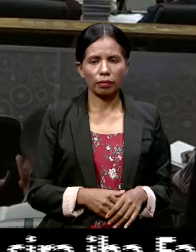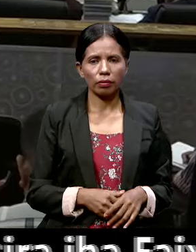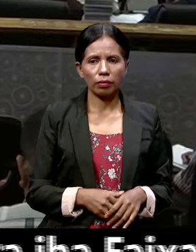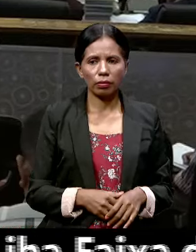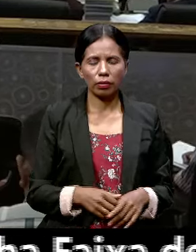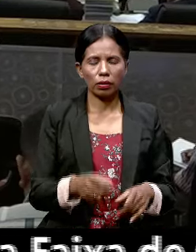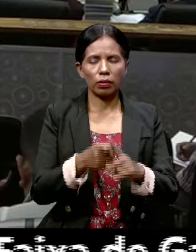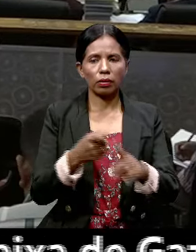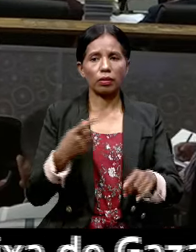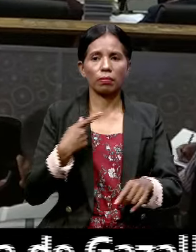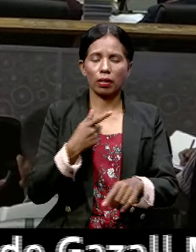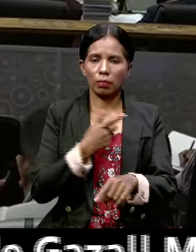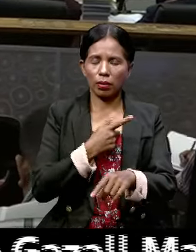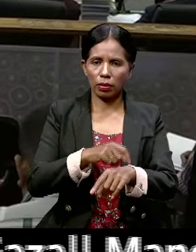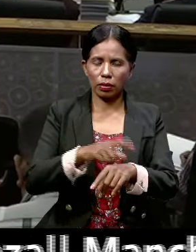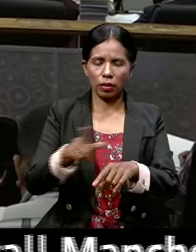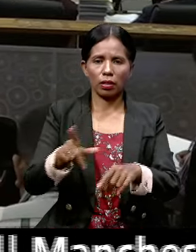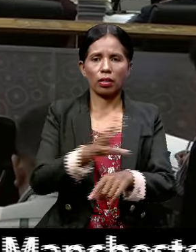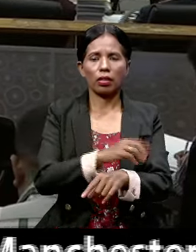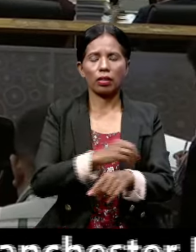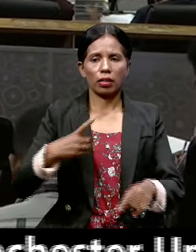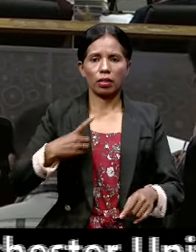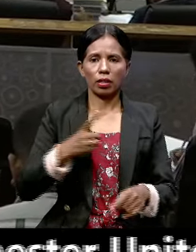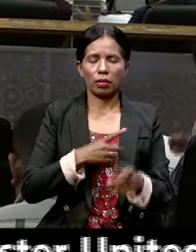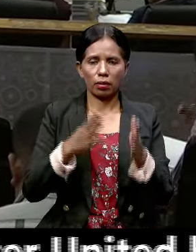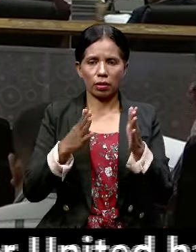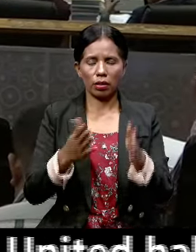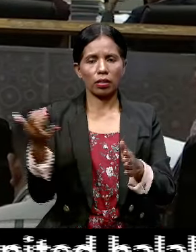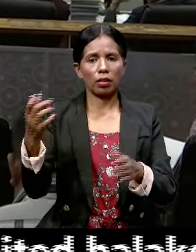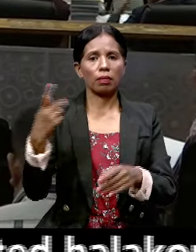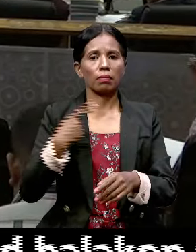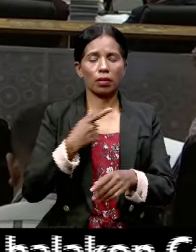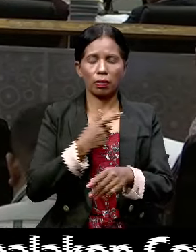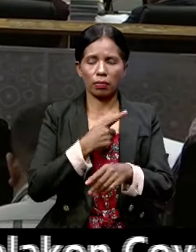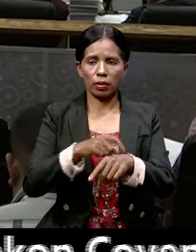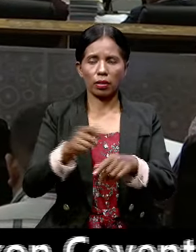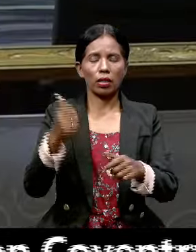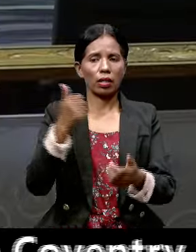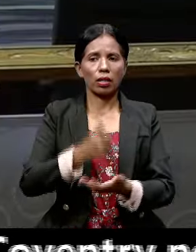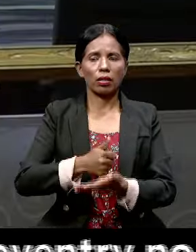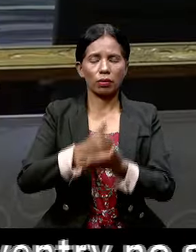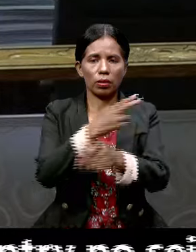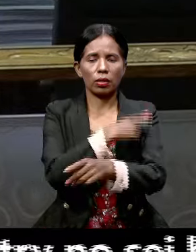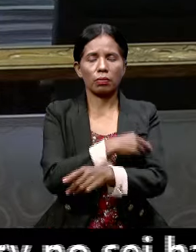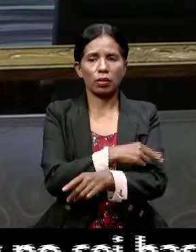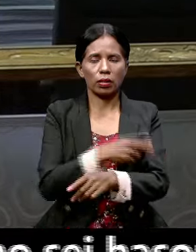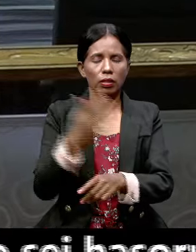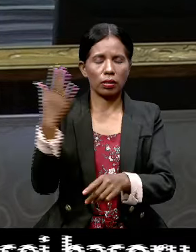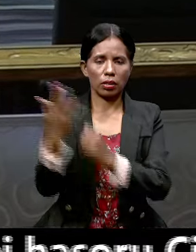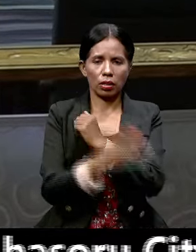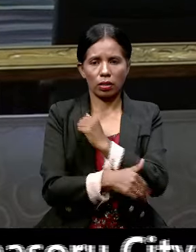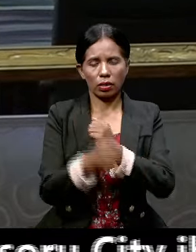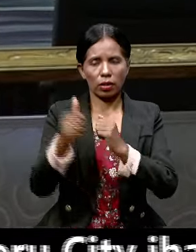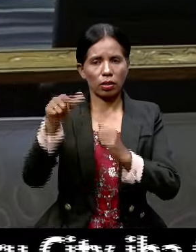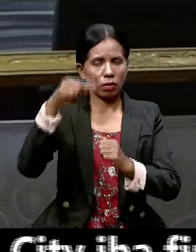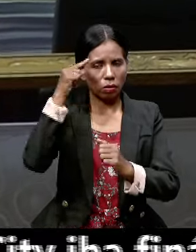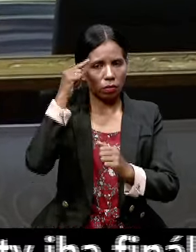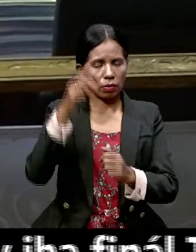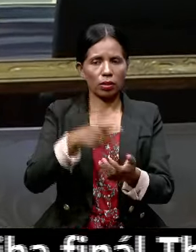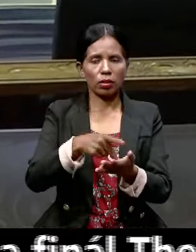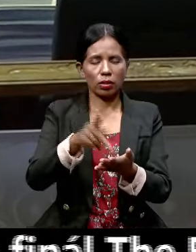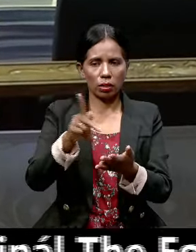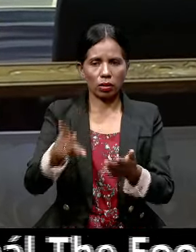Lihusi plenaria Parlamento Nasional Segunda, né? Deputado Sira e Parlamento Nasional lamenta o atendimento do Hospital Sira Estrangeiro, nebe governo contrata